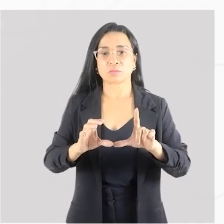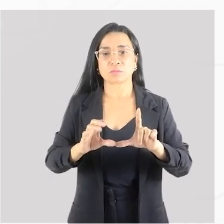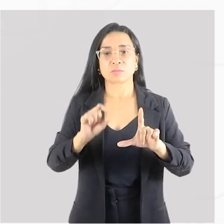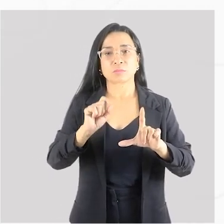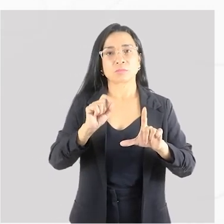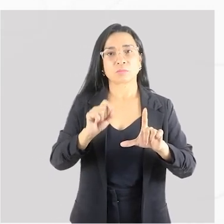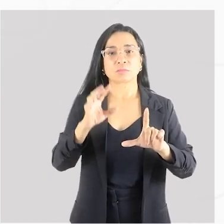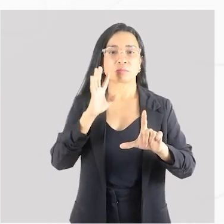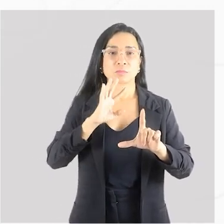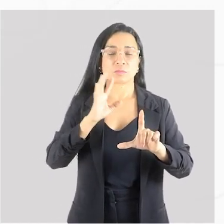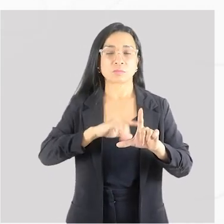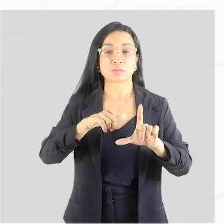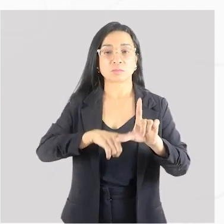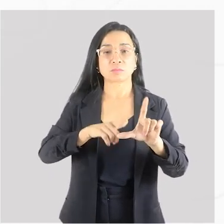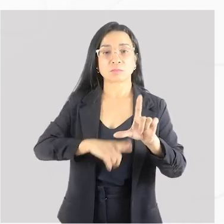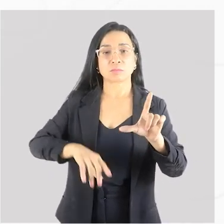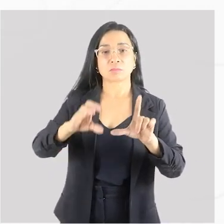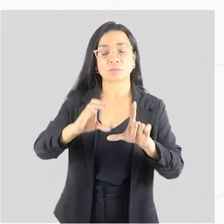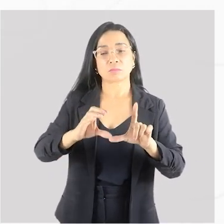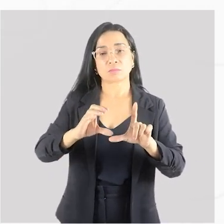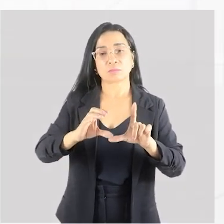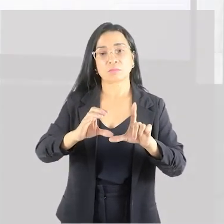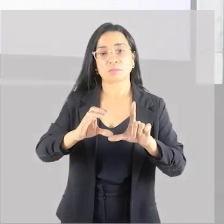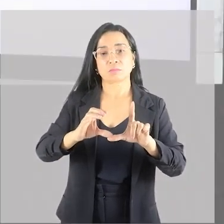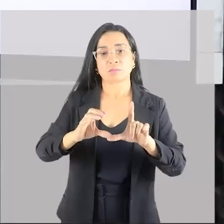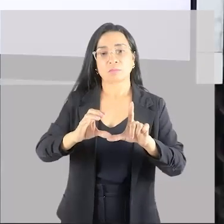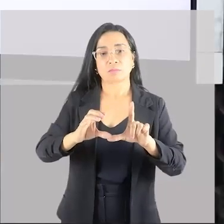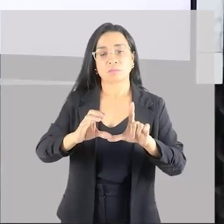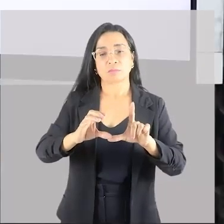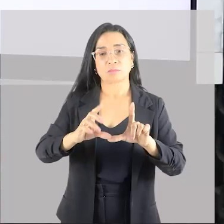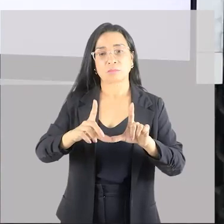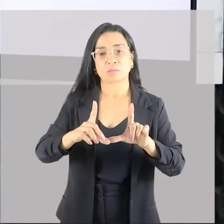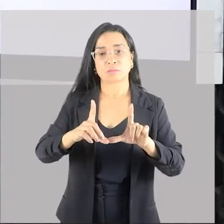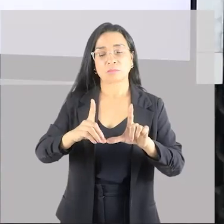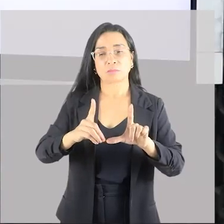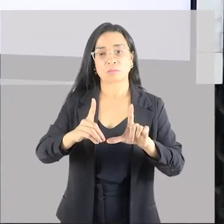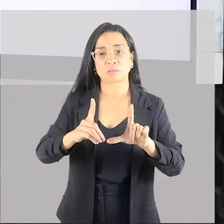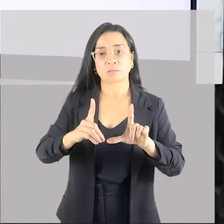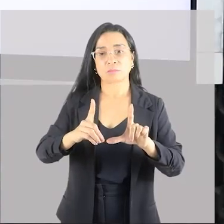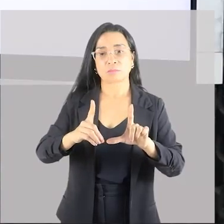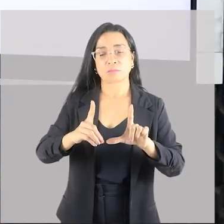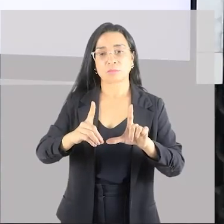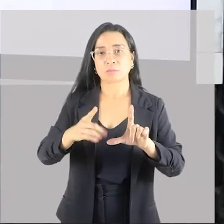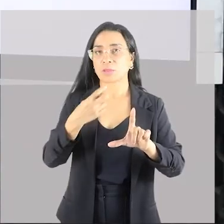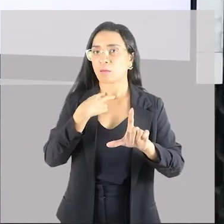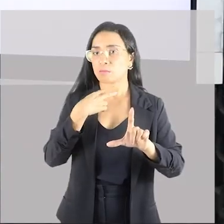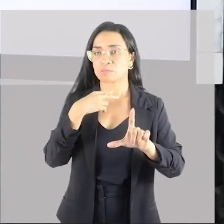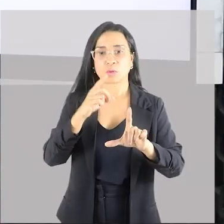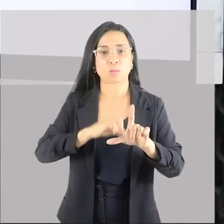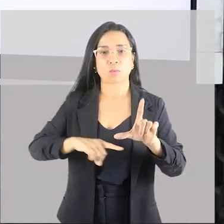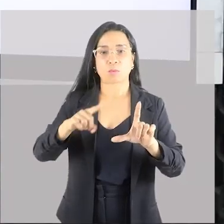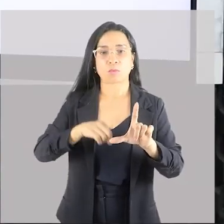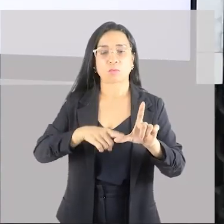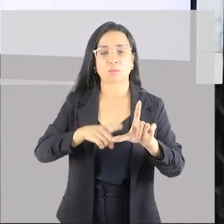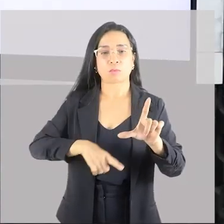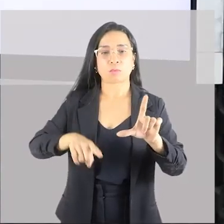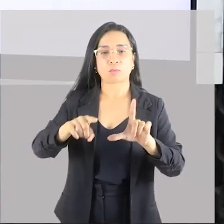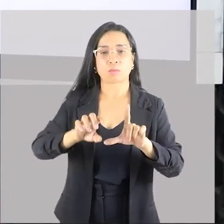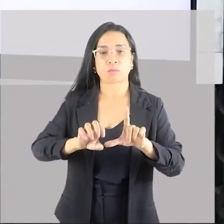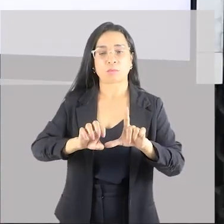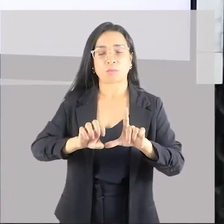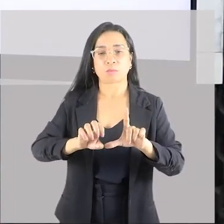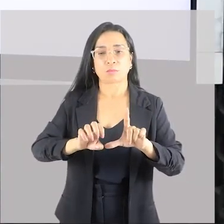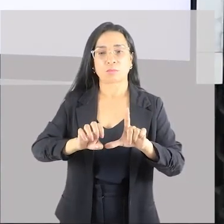Que coisa legal a letra C aqui, ó, brilhando na nossa frente. A democracia indireta não pode, porque ela tem que ser direta, no caso de Rousseau.